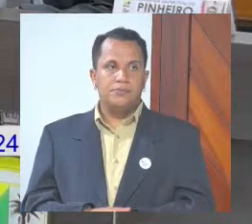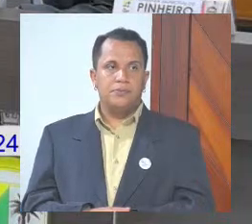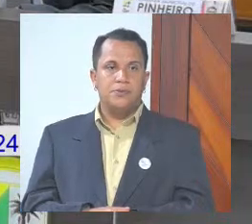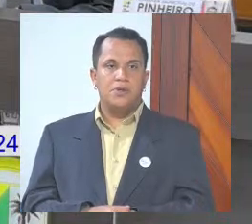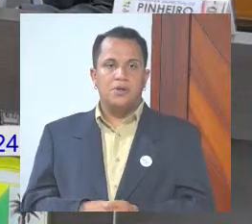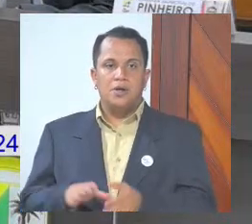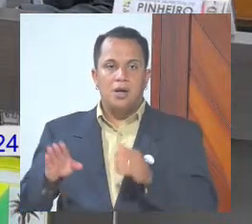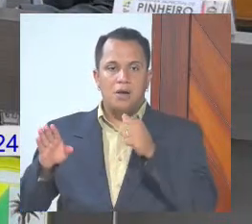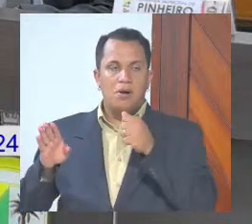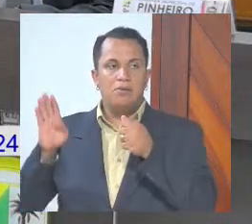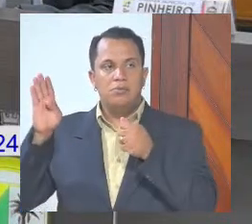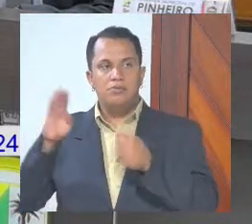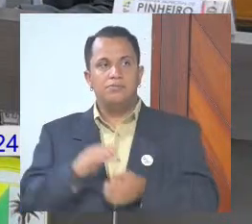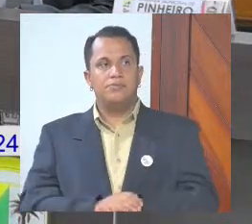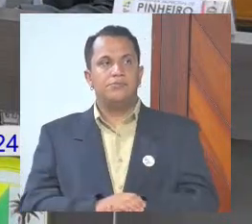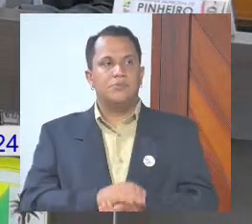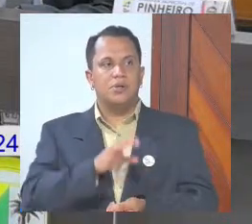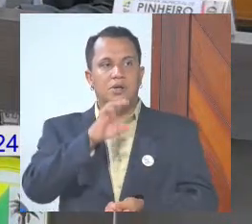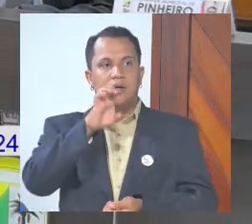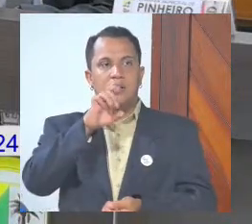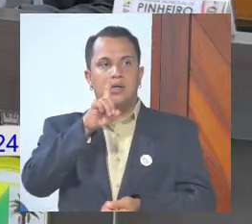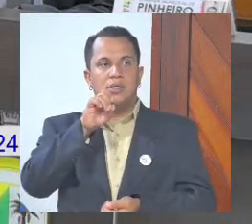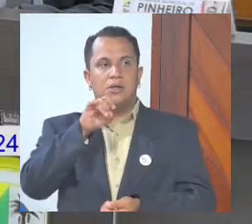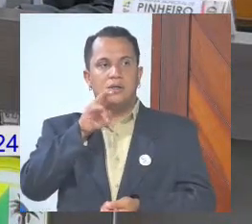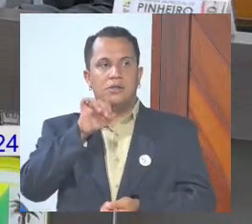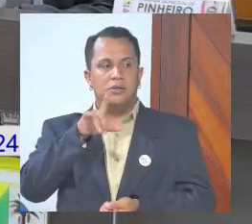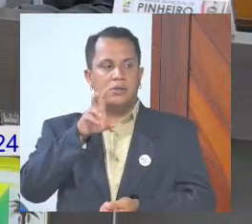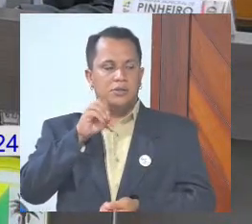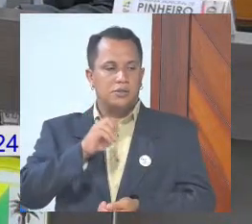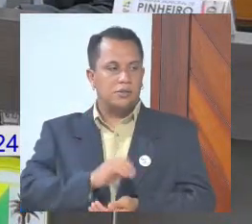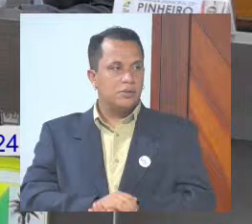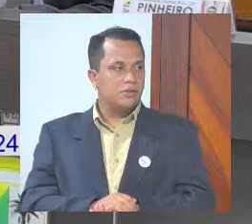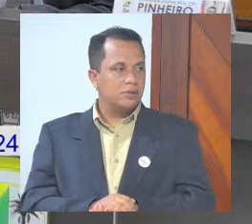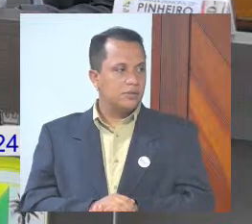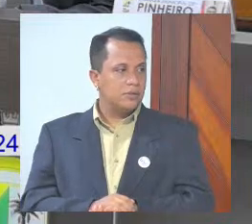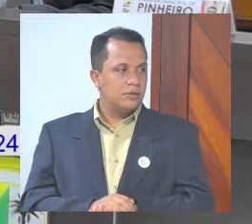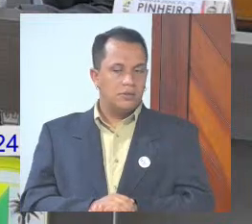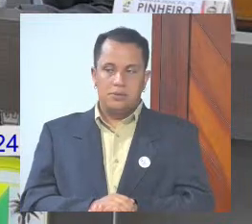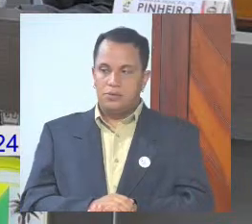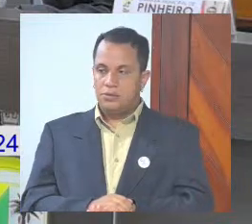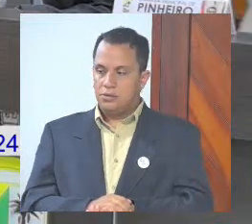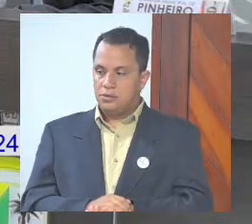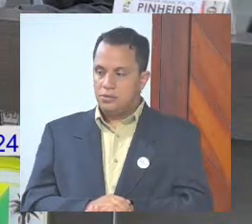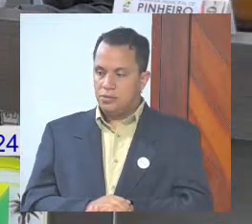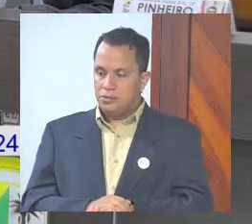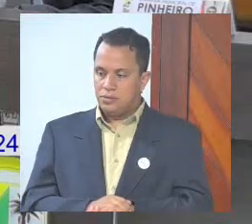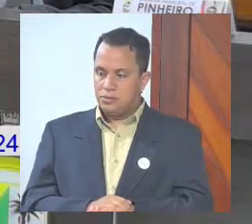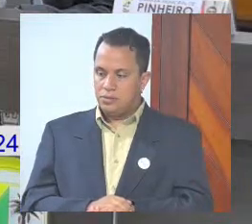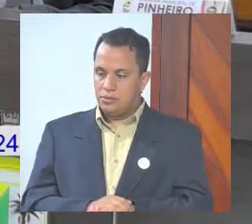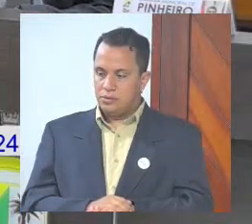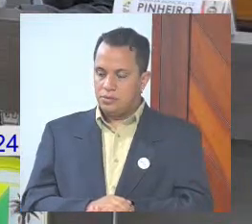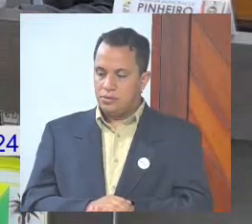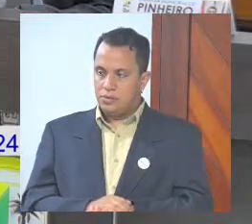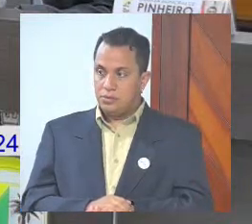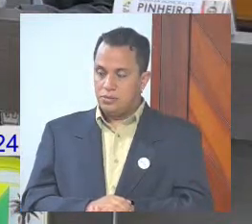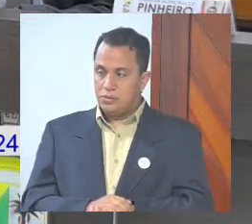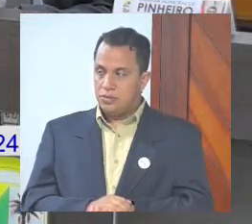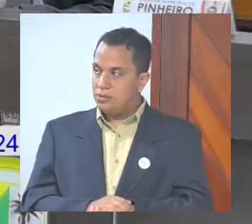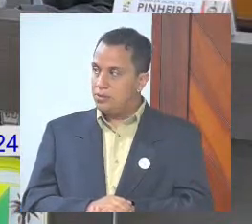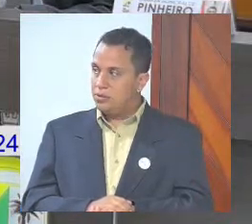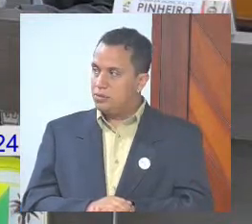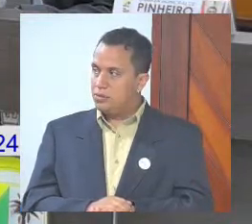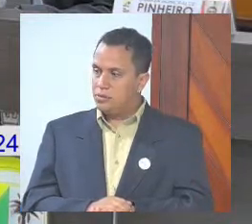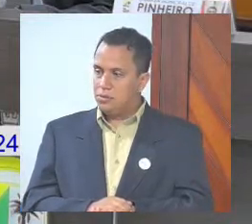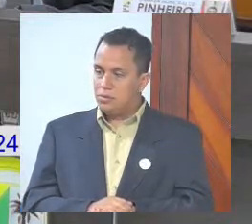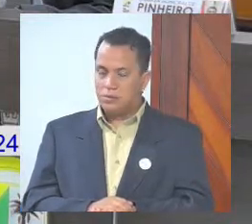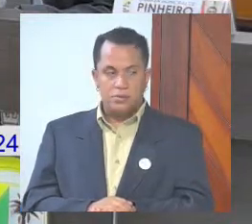A democracia sempre fala mais alto. Nós estamos aqui para isso. Olha a água bem para não escorregar, senão. Cuidado aí. Pede para passar um pano